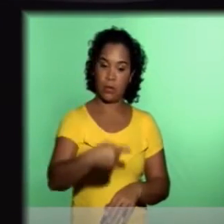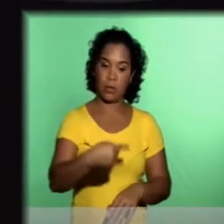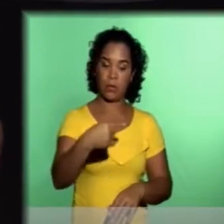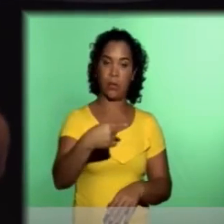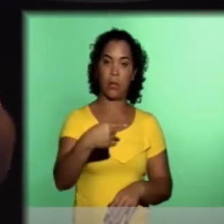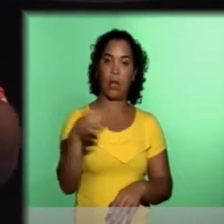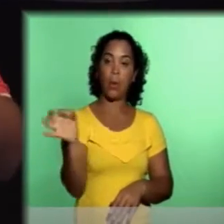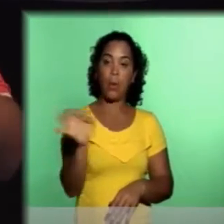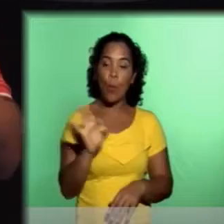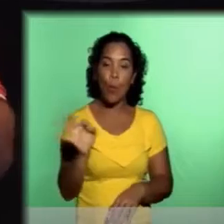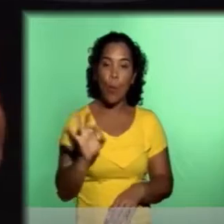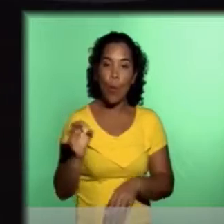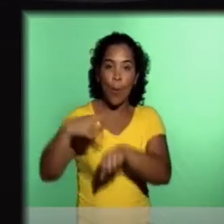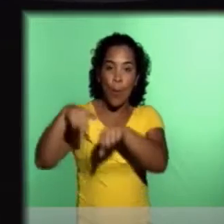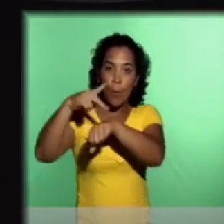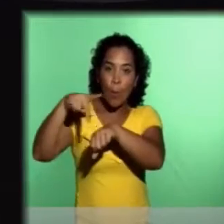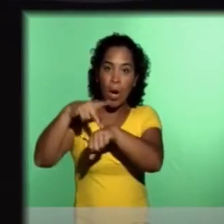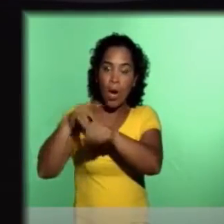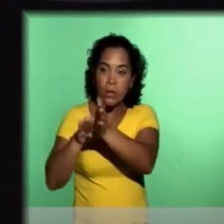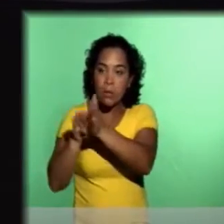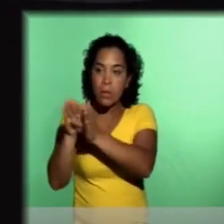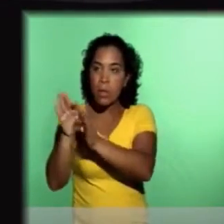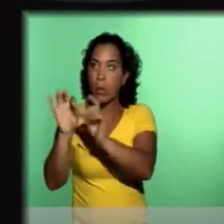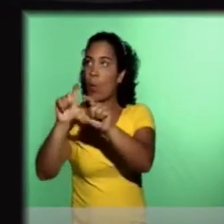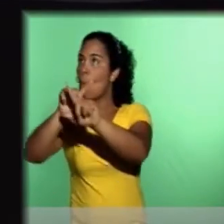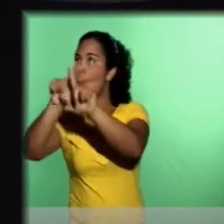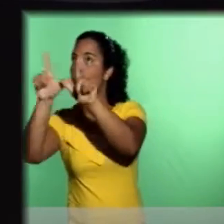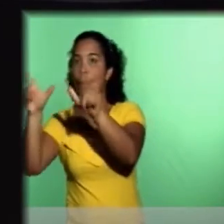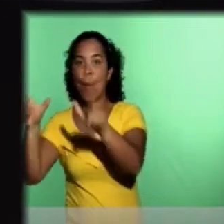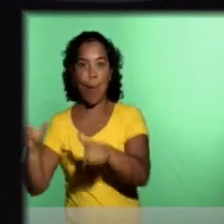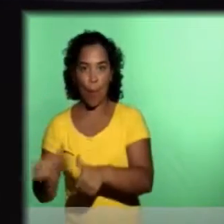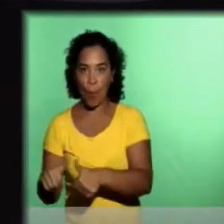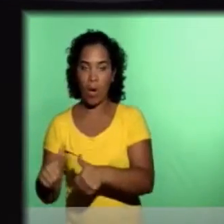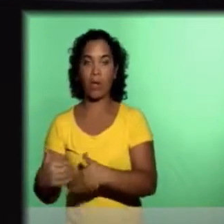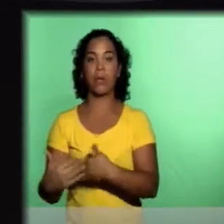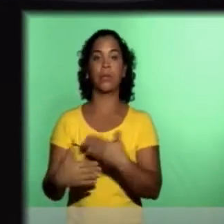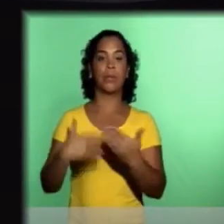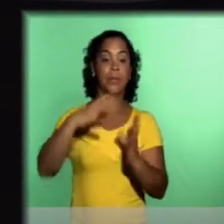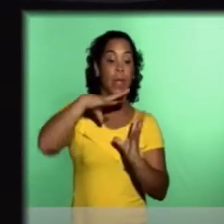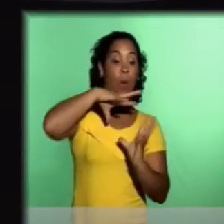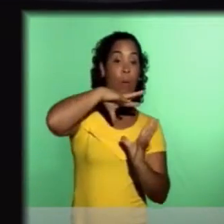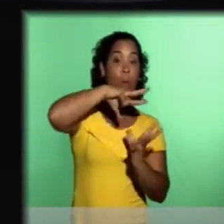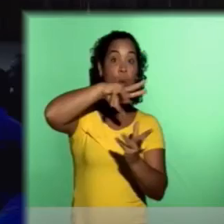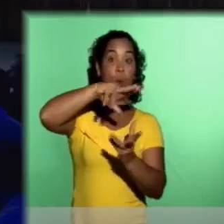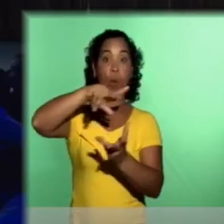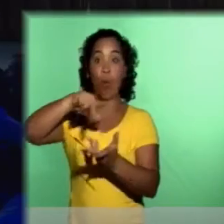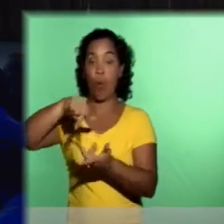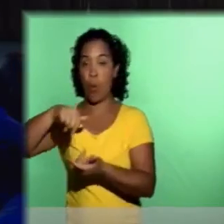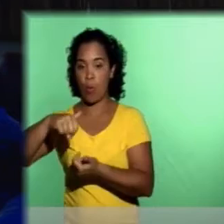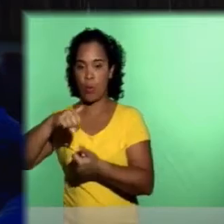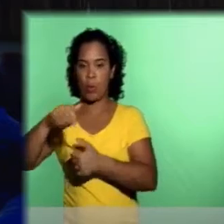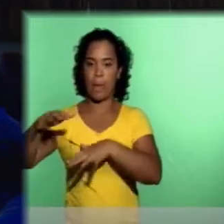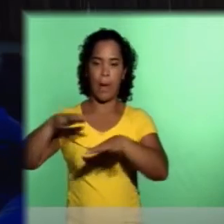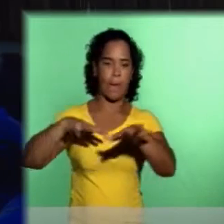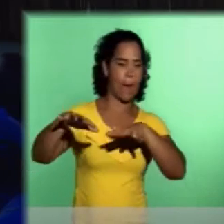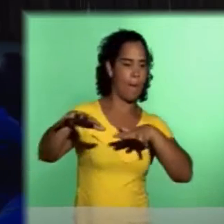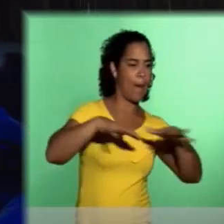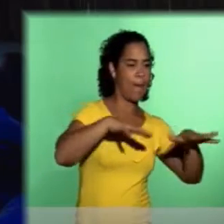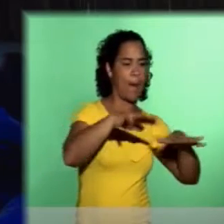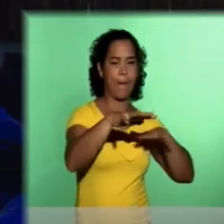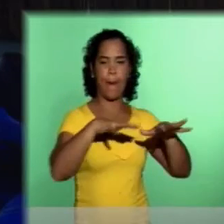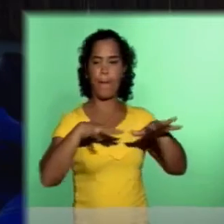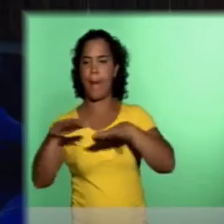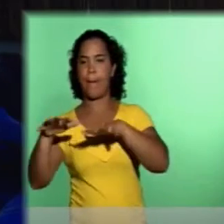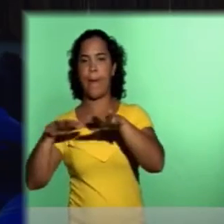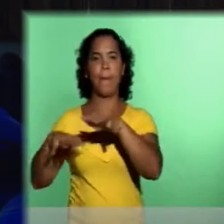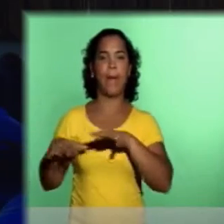país com essas metas. E aí começa um processo mundial de mobilização da sociedade civil no mundo, que é a